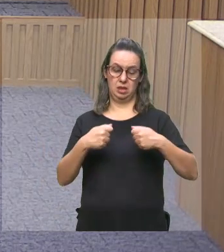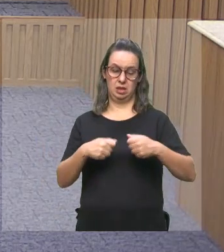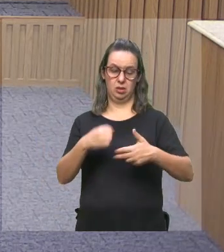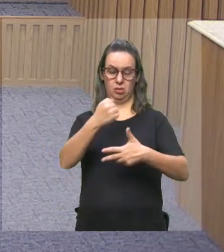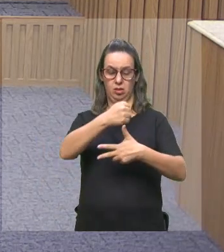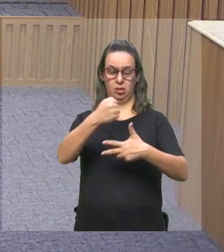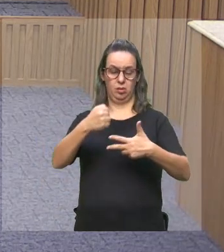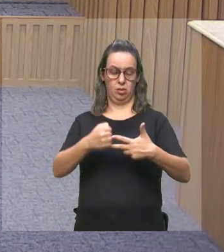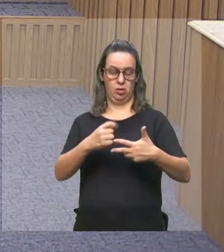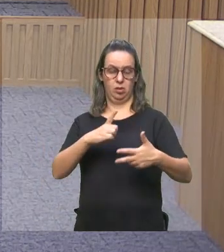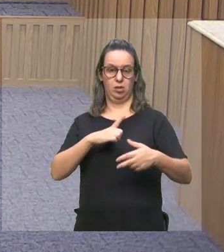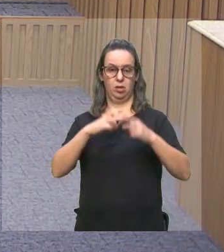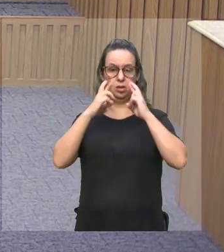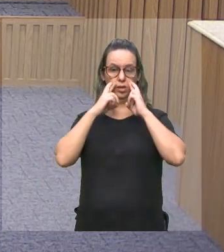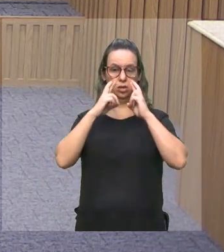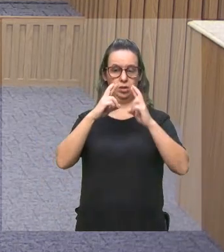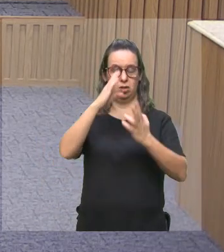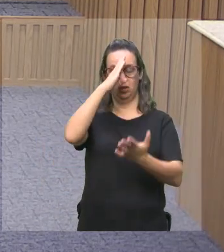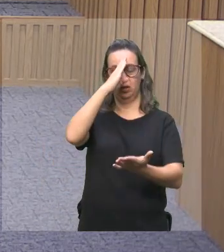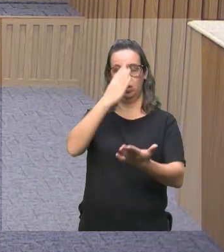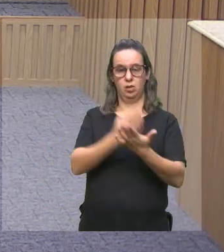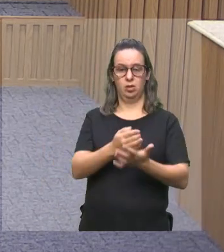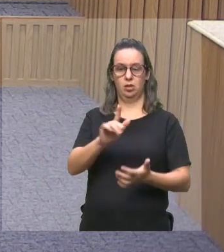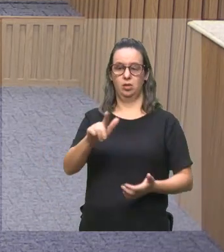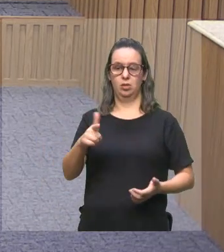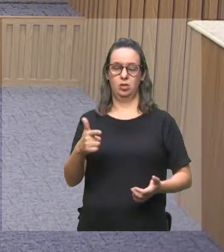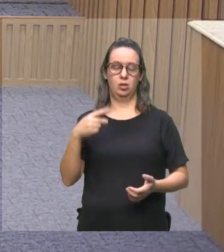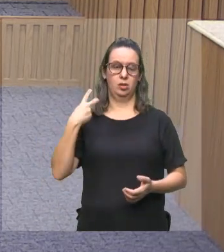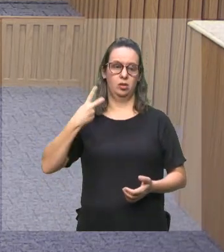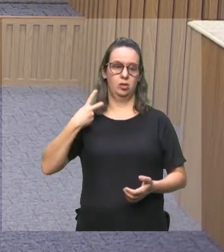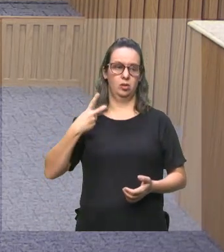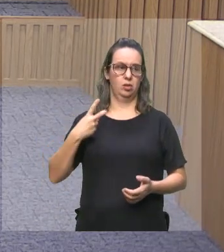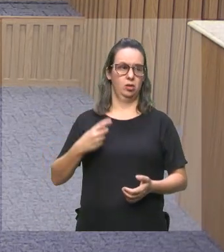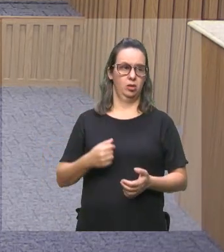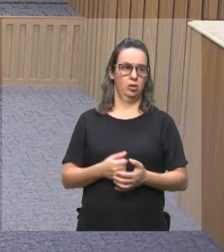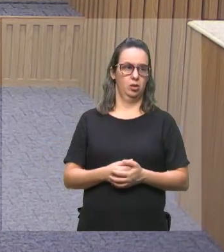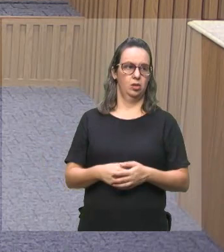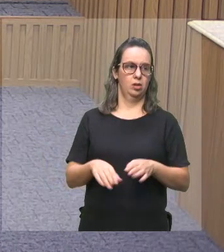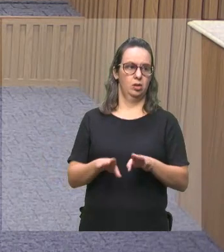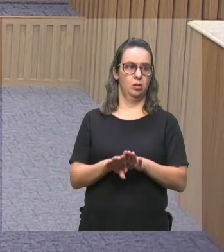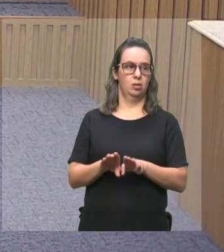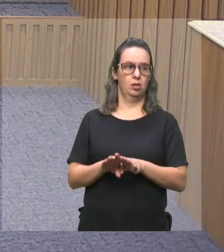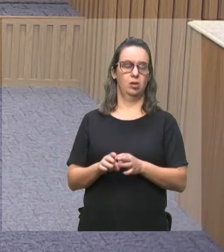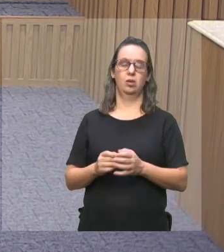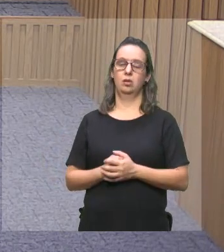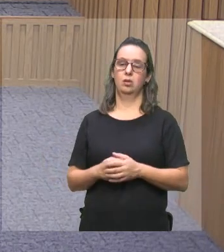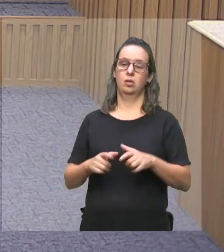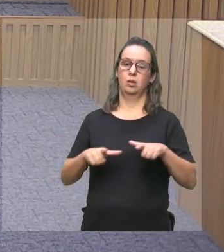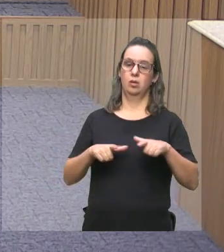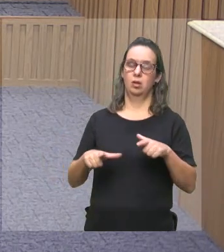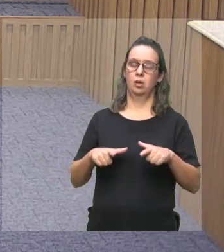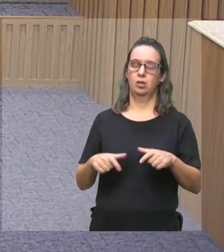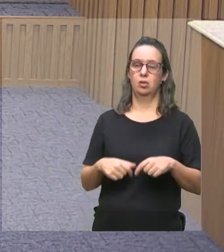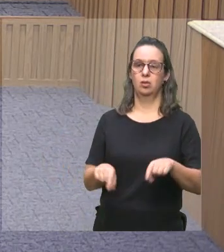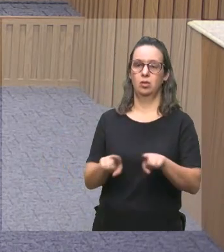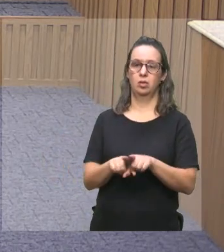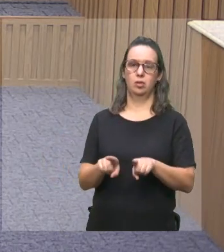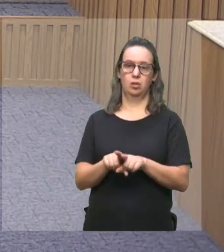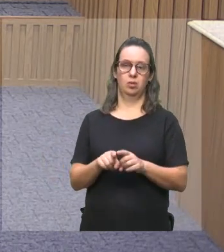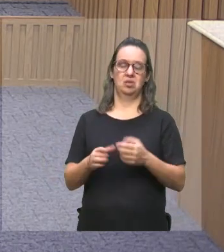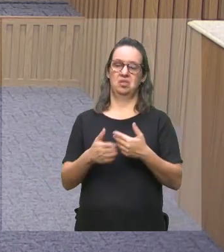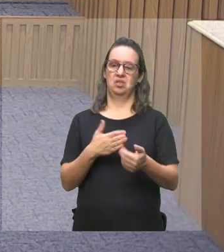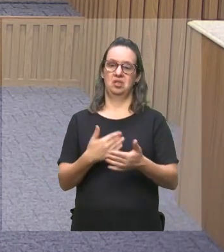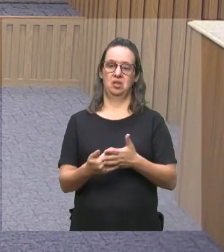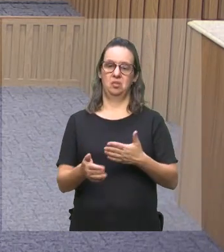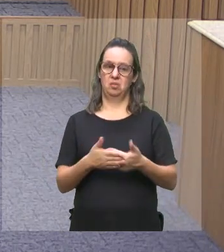quero acreditar que os demais vereadores desta casa concordam com esse meu posicionamento. Independente de sigla